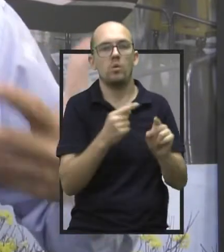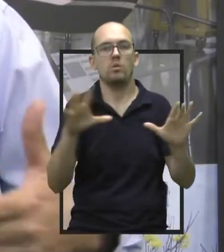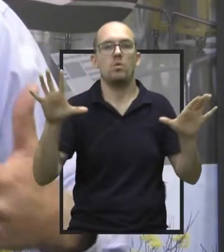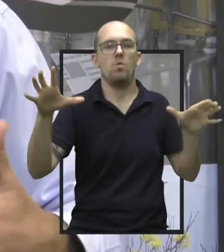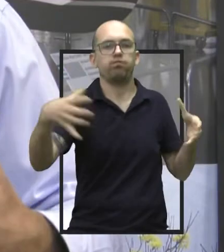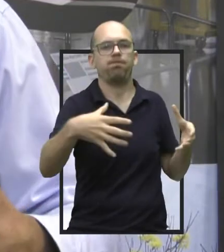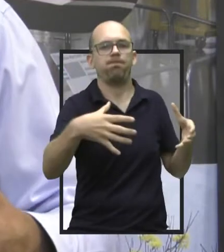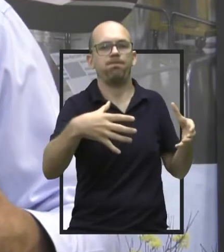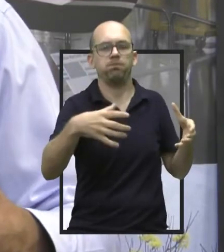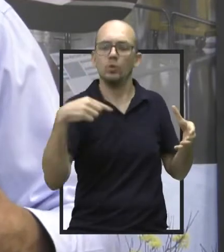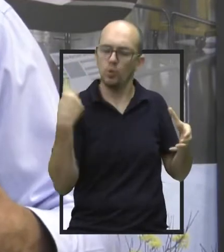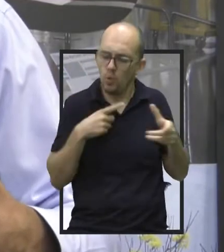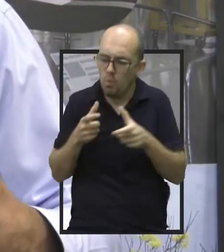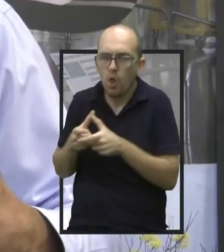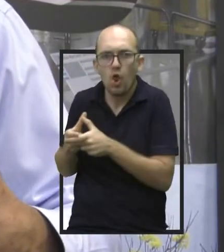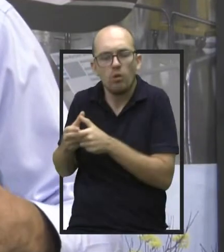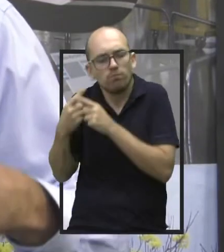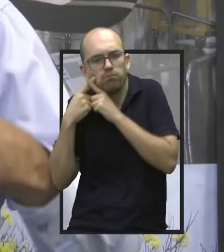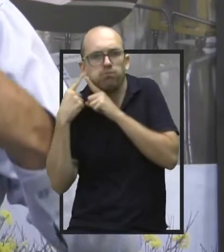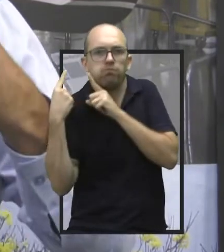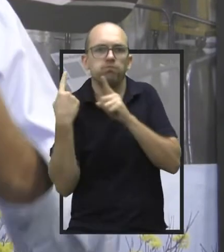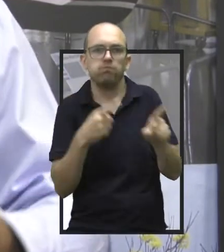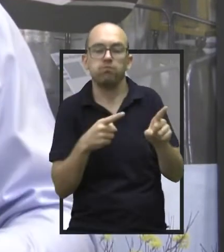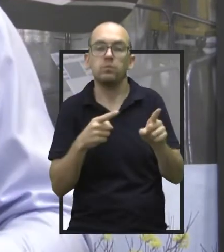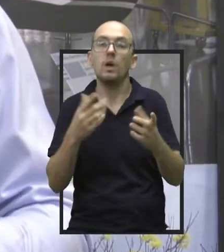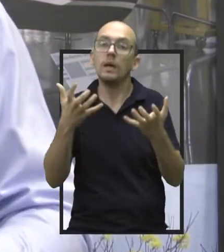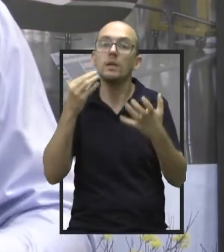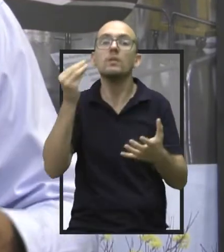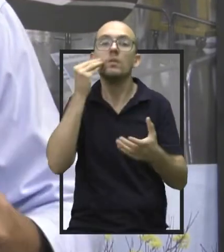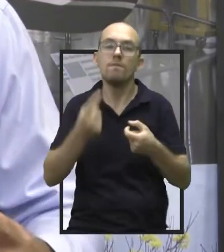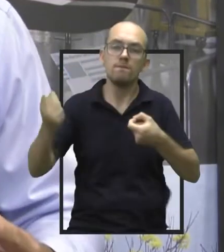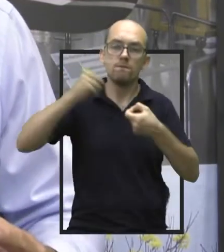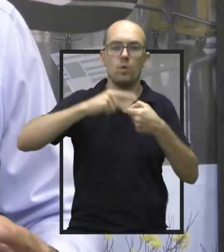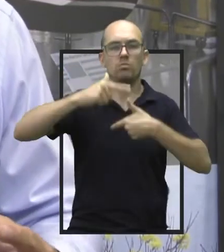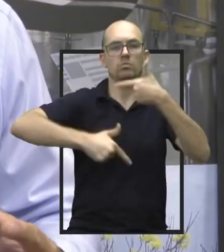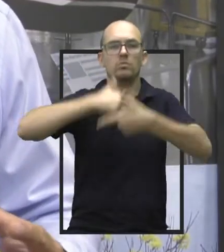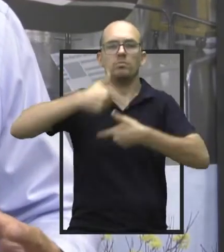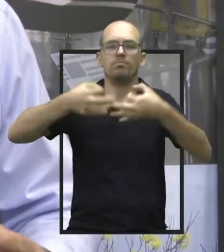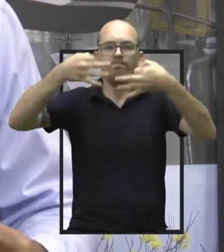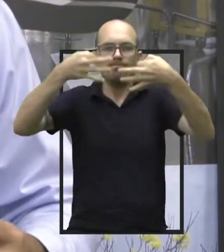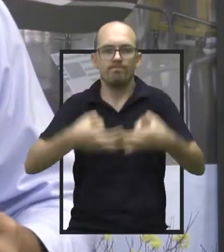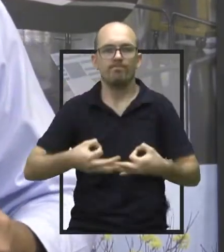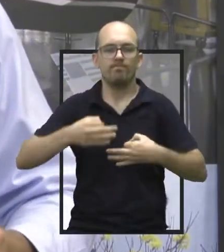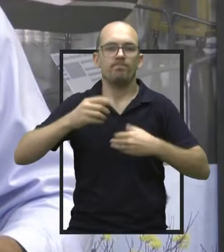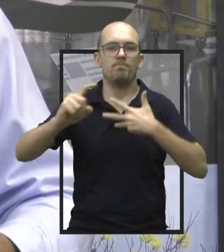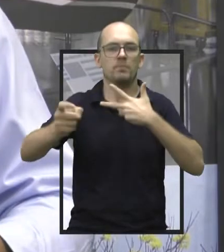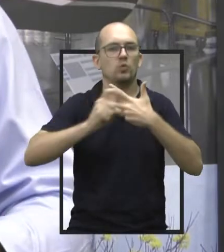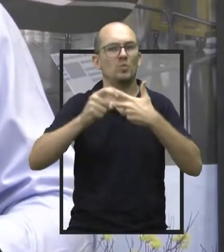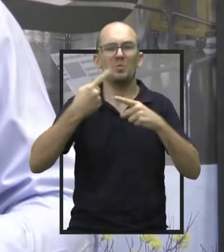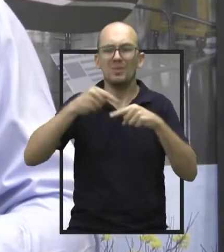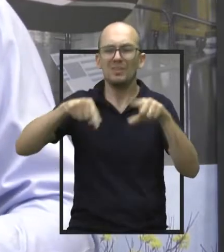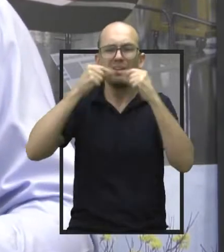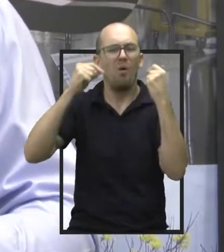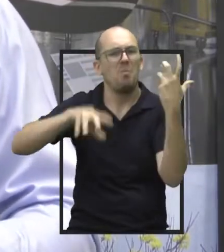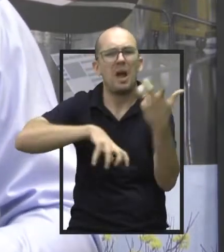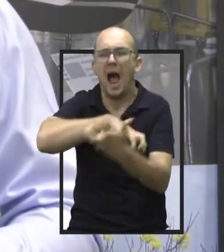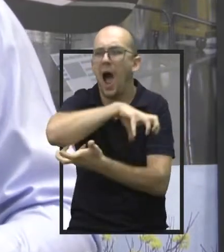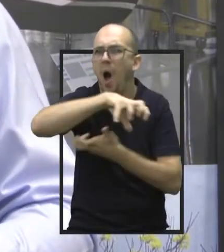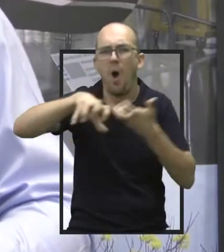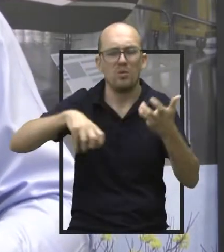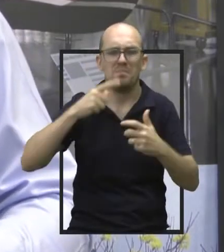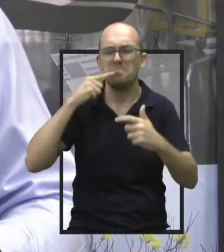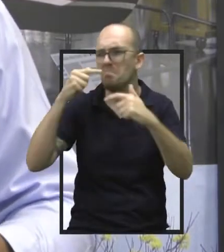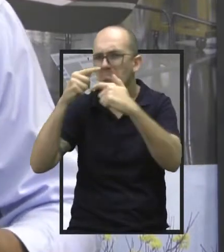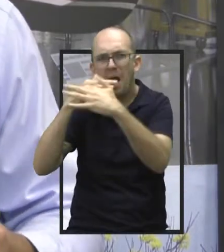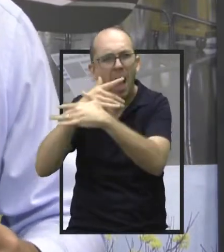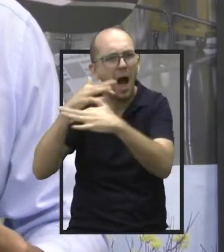trazer de volta o trabalho do executivo na cidade. Que a cidade está um caos. Falo em